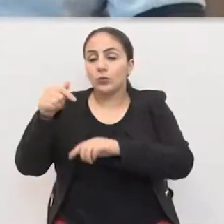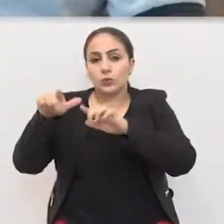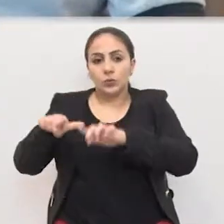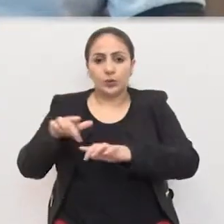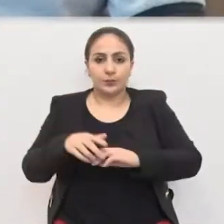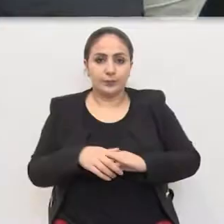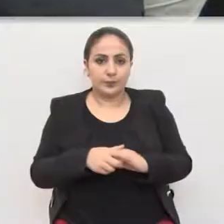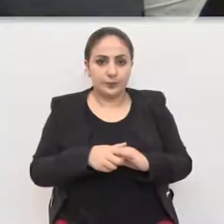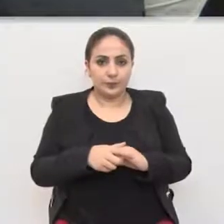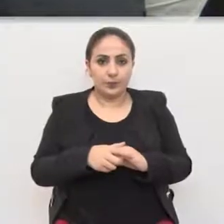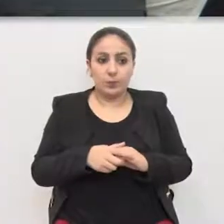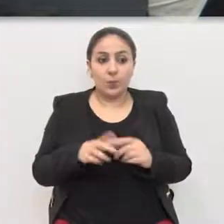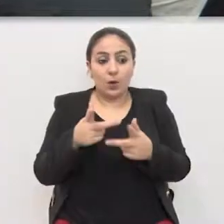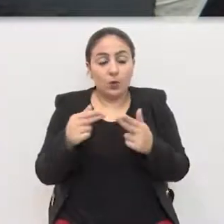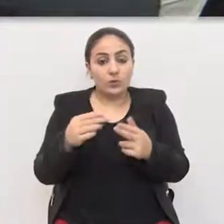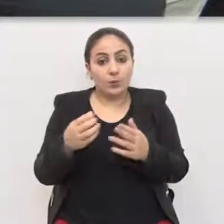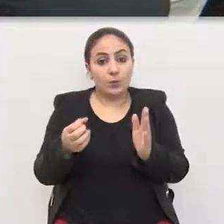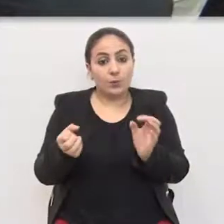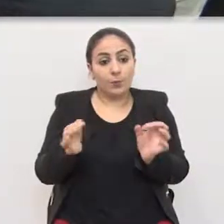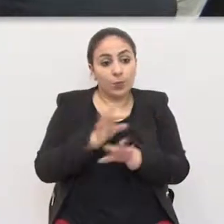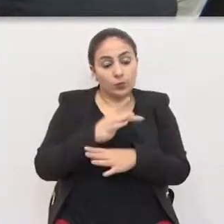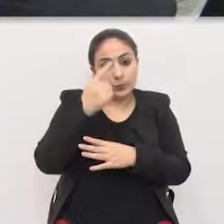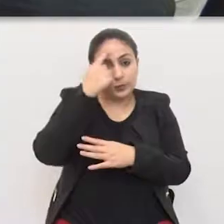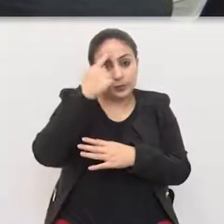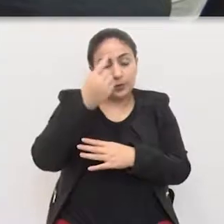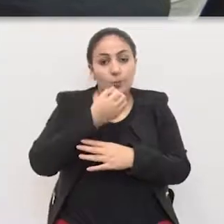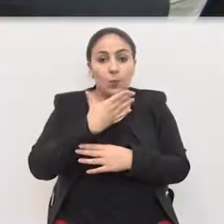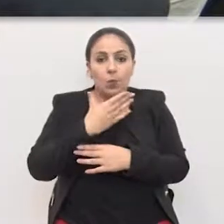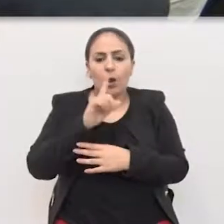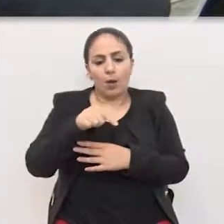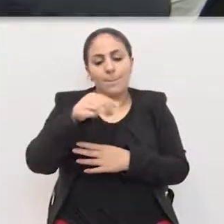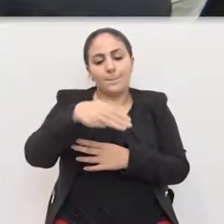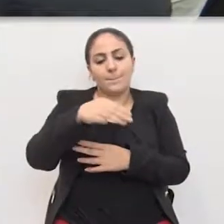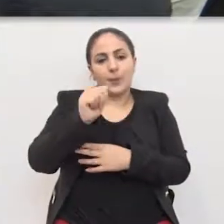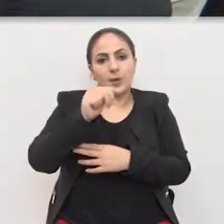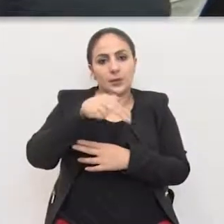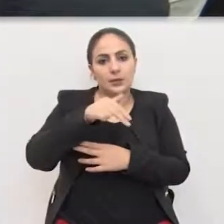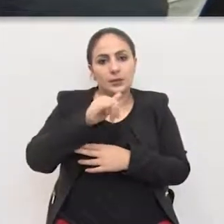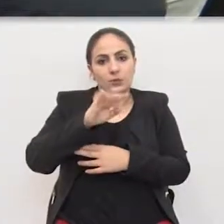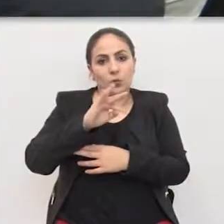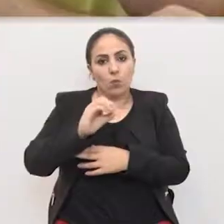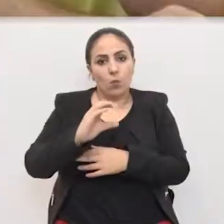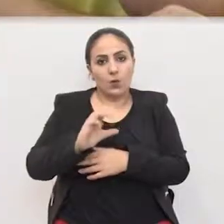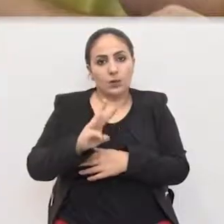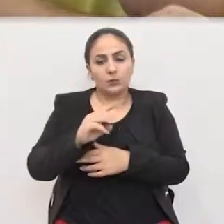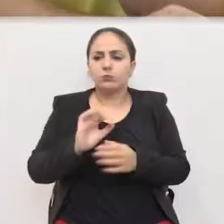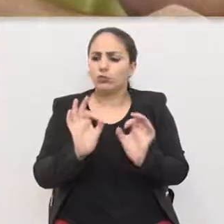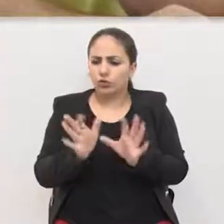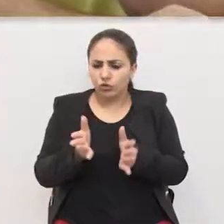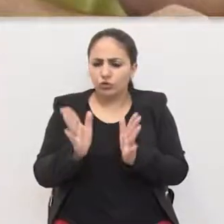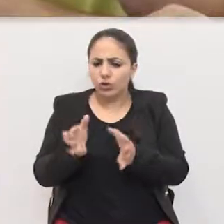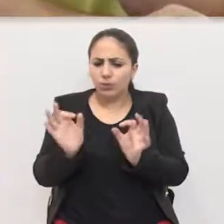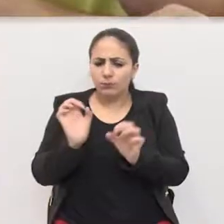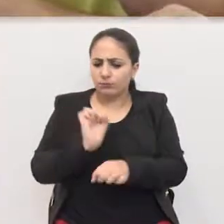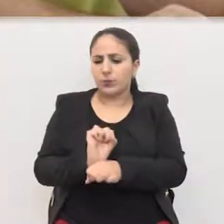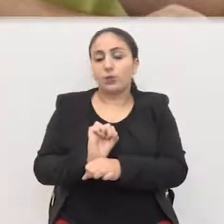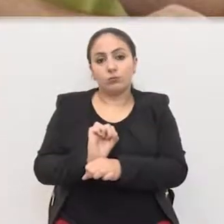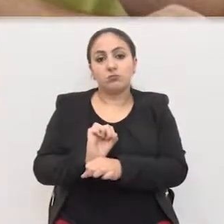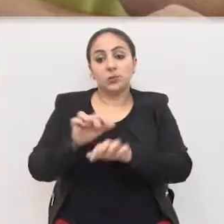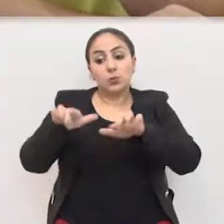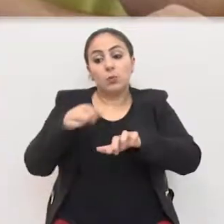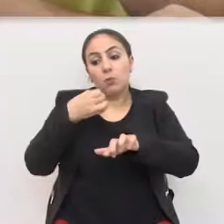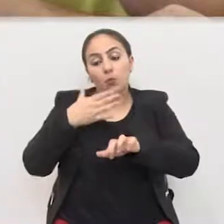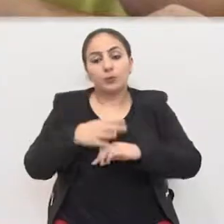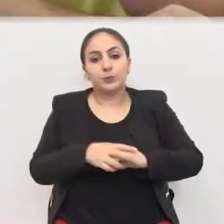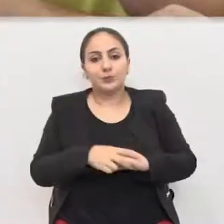Fundo, achamos a coisa pronta, uma ideia boa, seria a Manitowoc, né? Uma empresa que parou e tal, daria certo para nós.